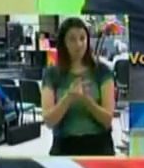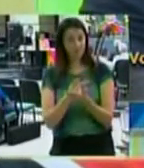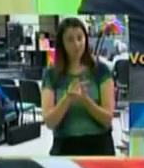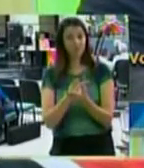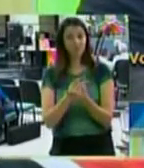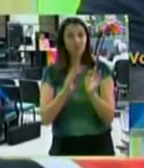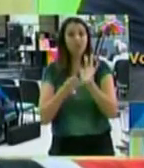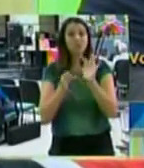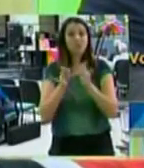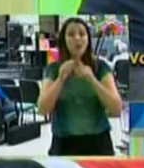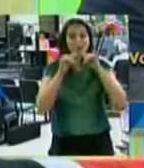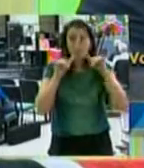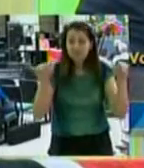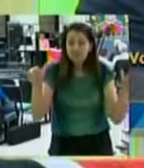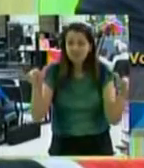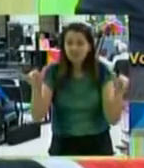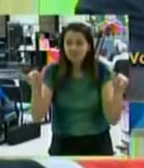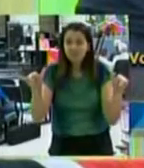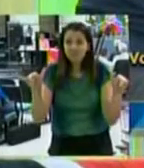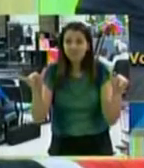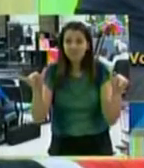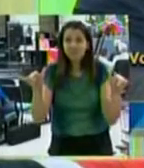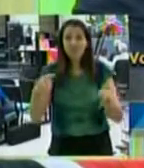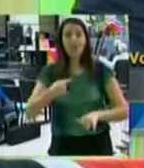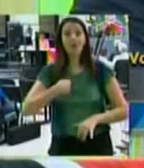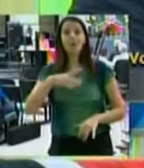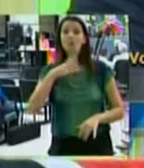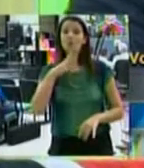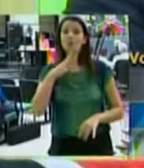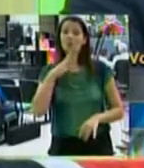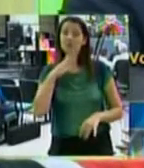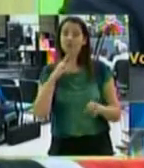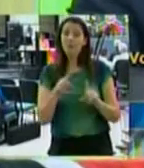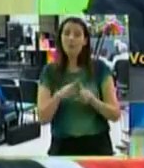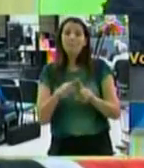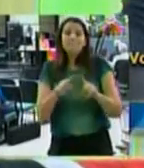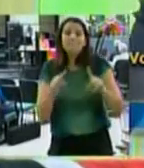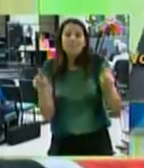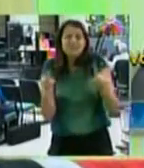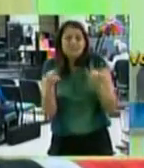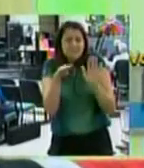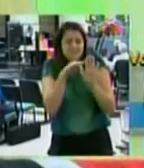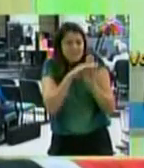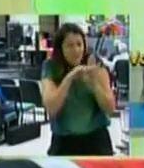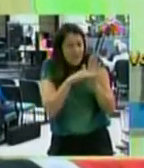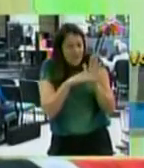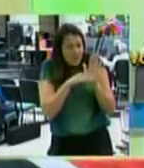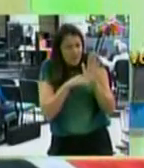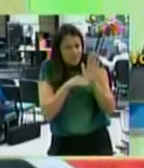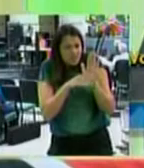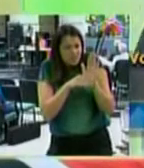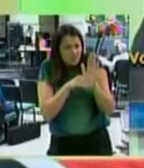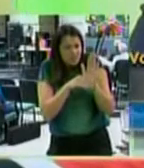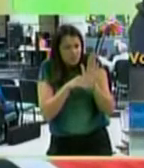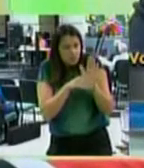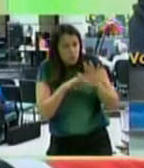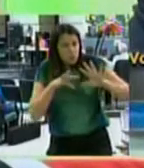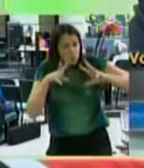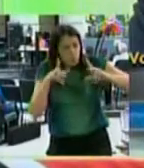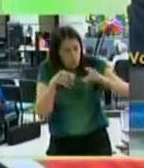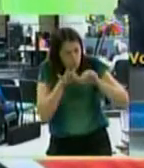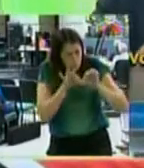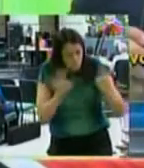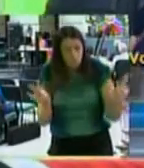Jesus está dizendo para a sua igreja: eu conheço nas minúcias de detalhes as obras que